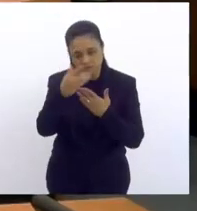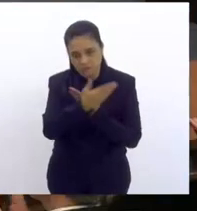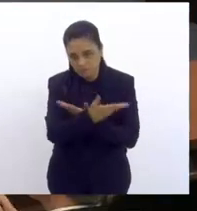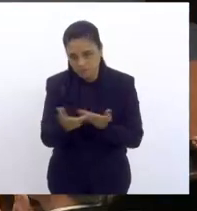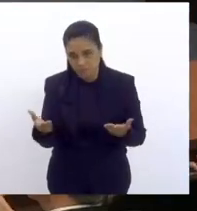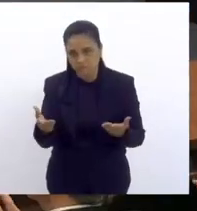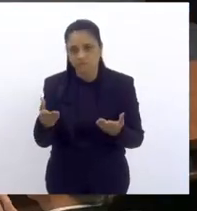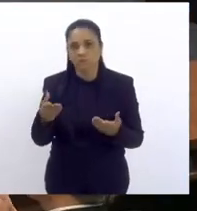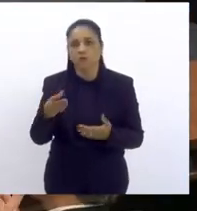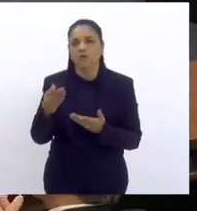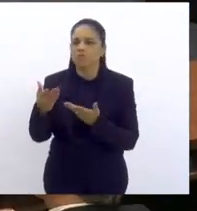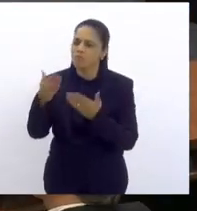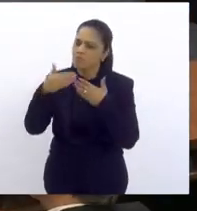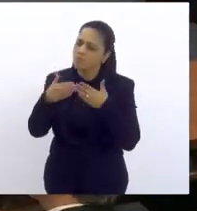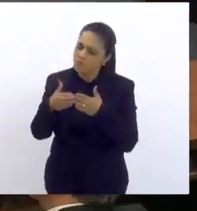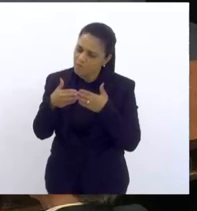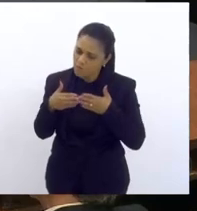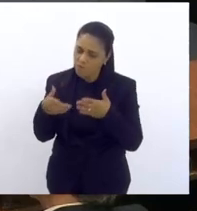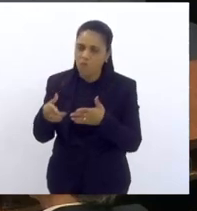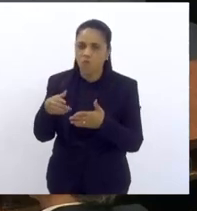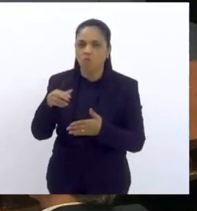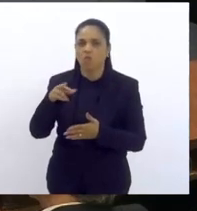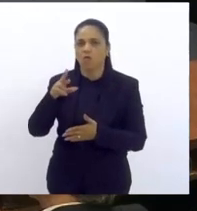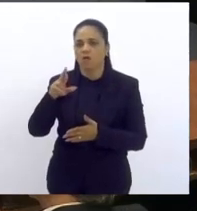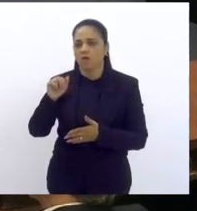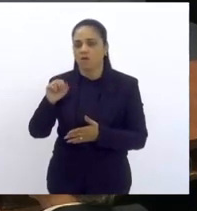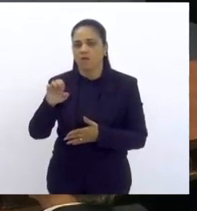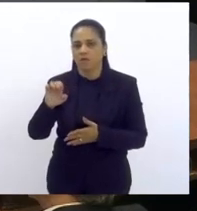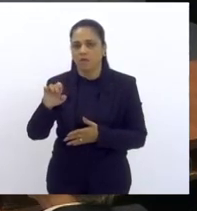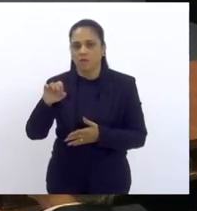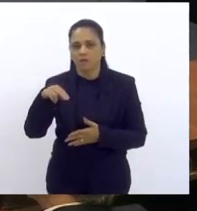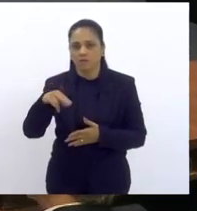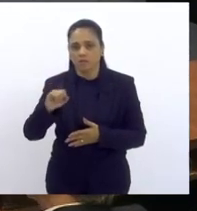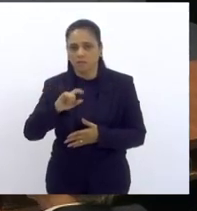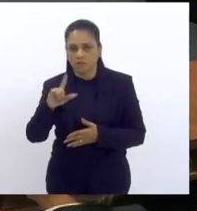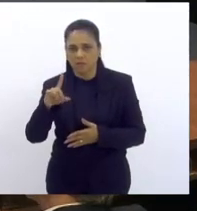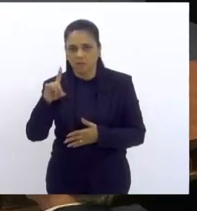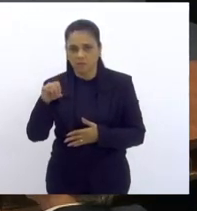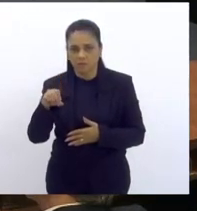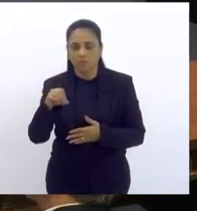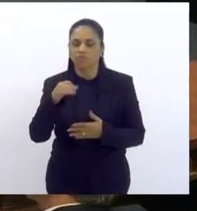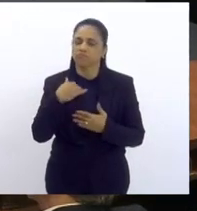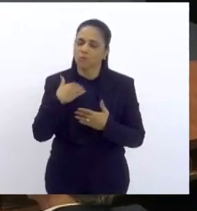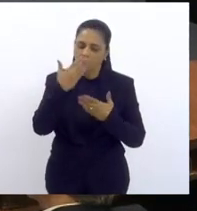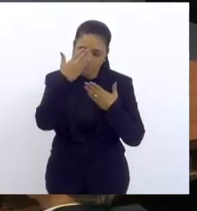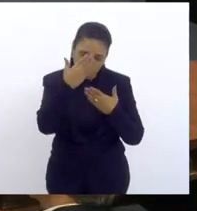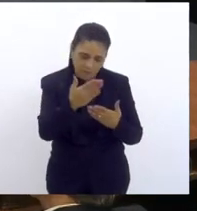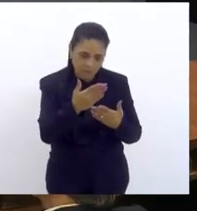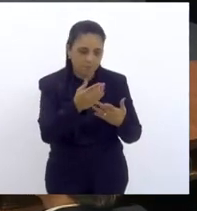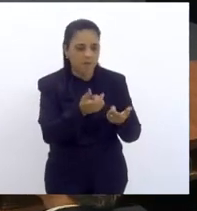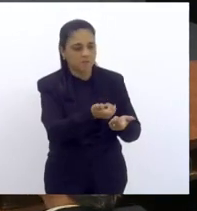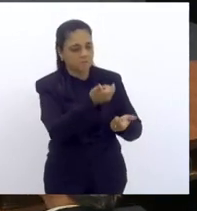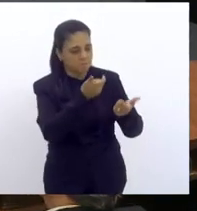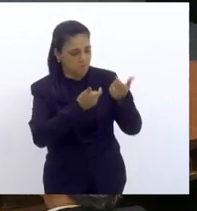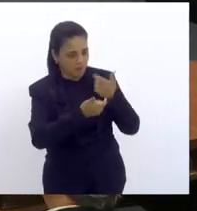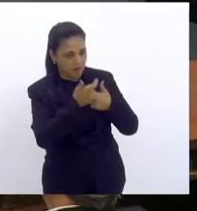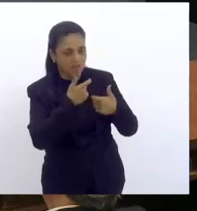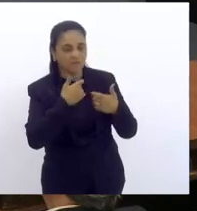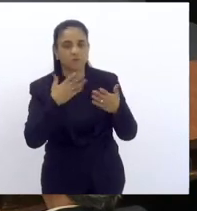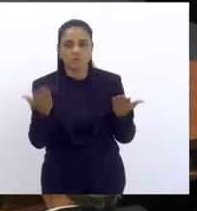Doutor Reinaldo Veloso Meu amigo querido Muito obrigado pela gentileza das palavras inicialmente eu queria aqui